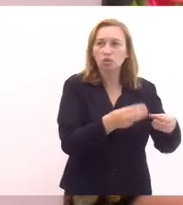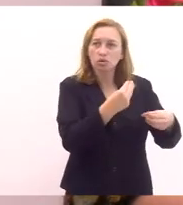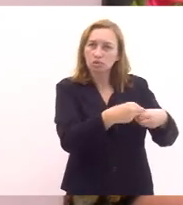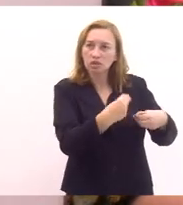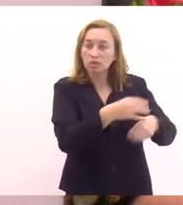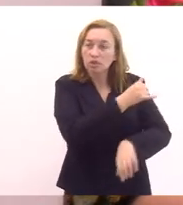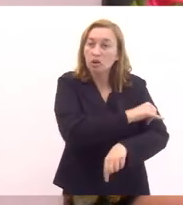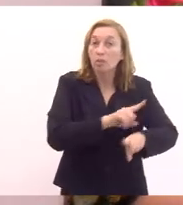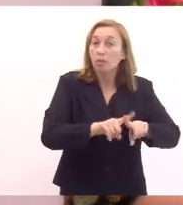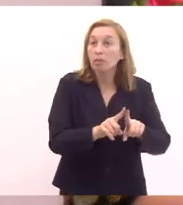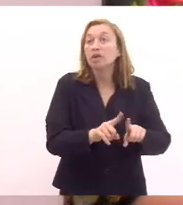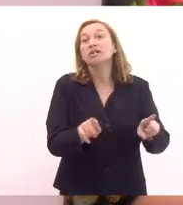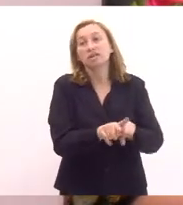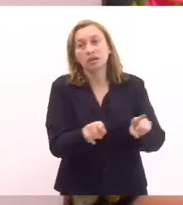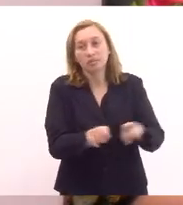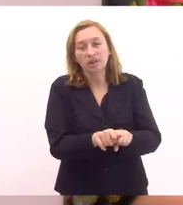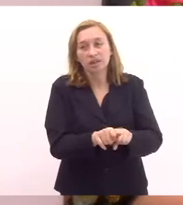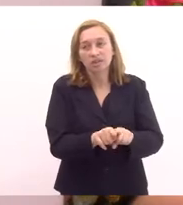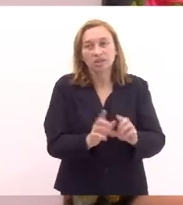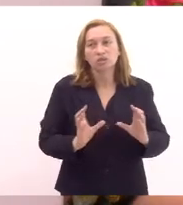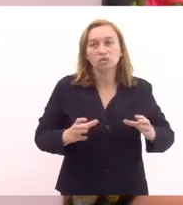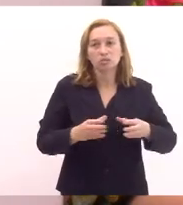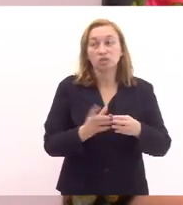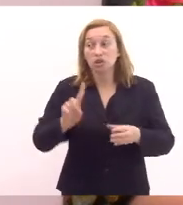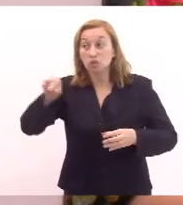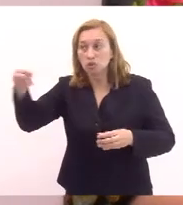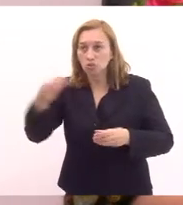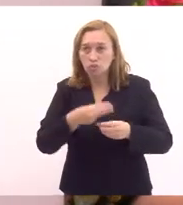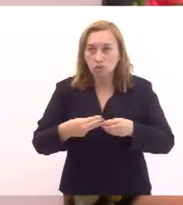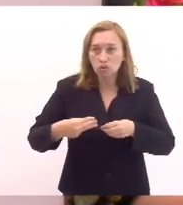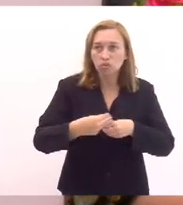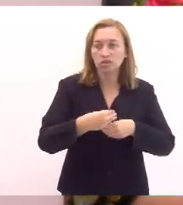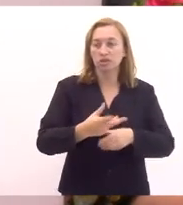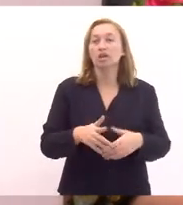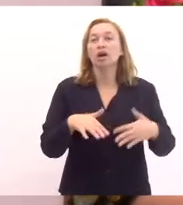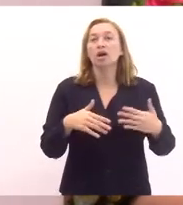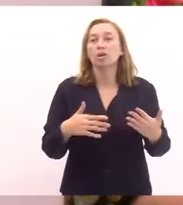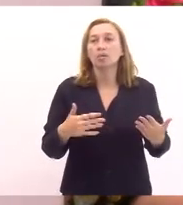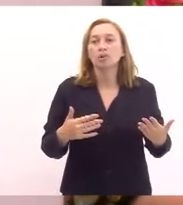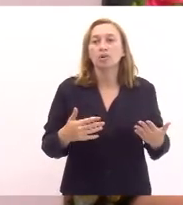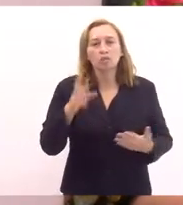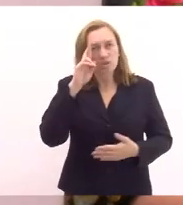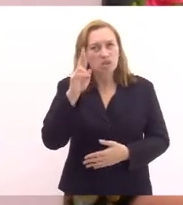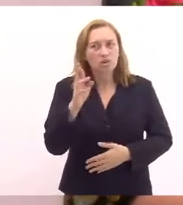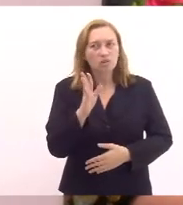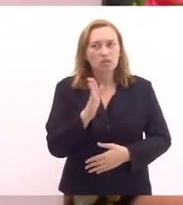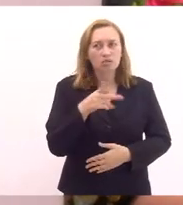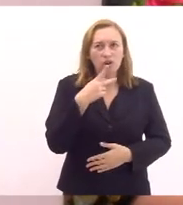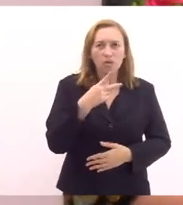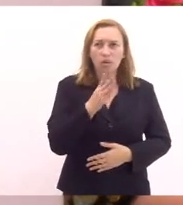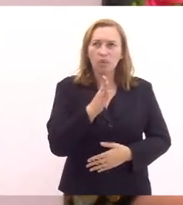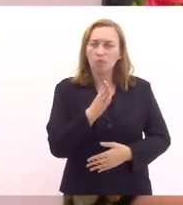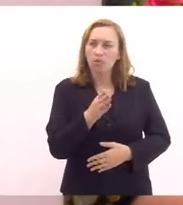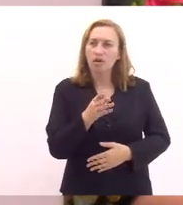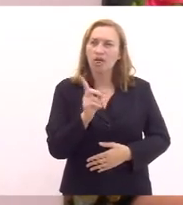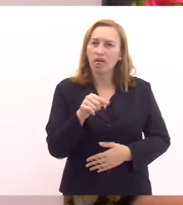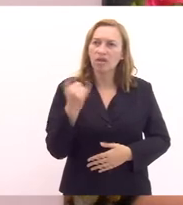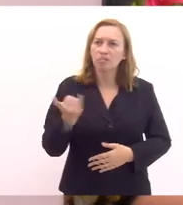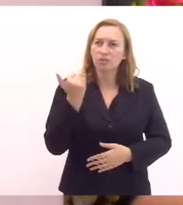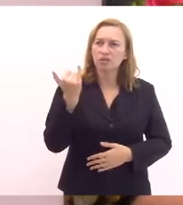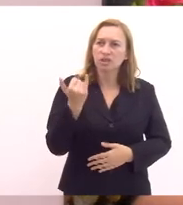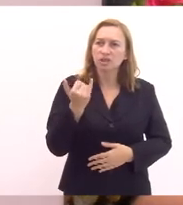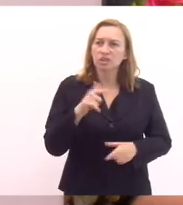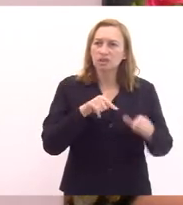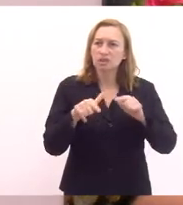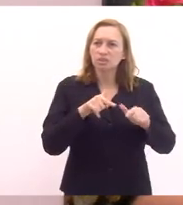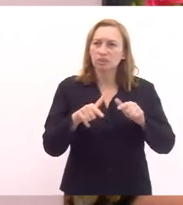município do Rio e muito menos dos comitês dos outros municípios né e o senhor agora pouco falou assim é muito importante se